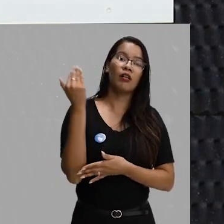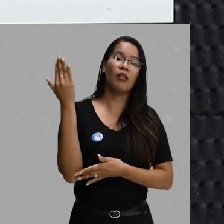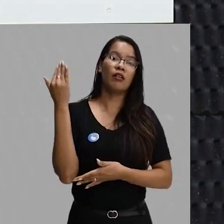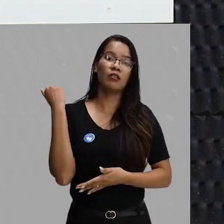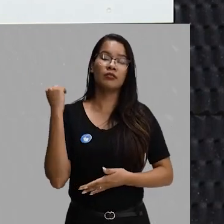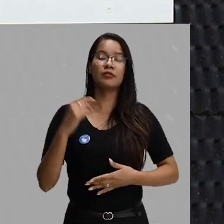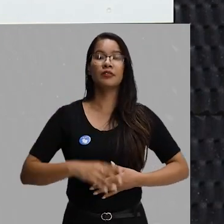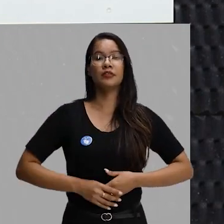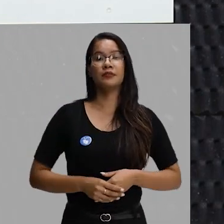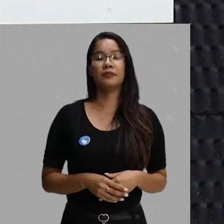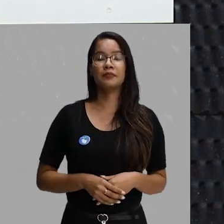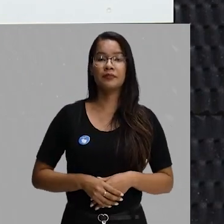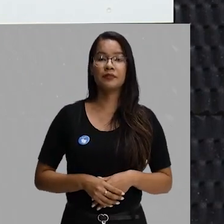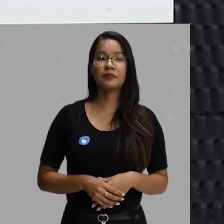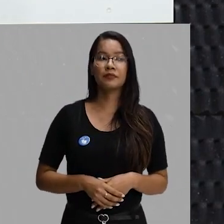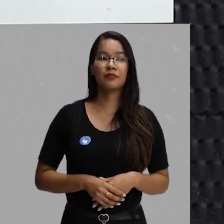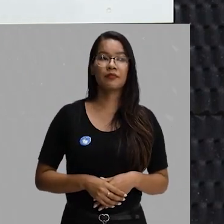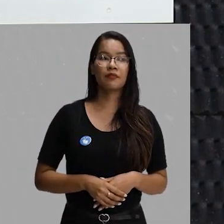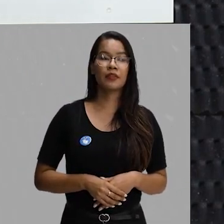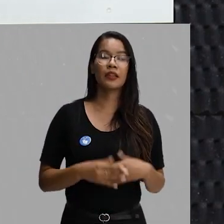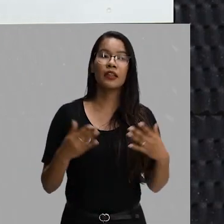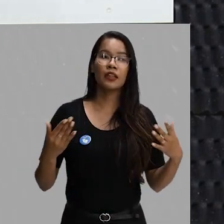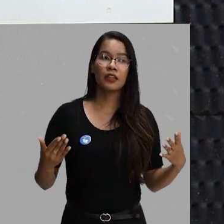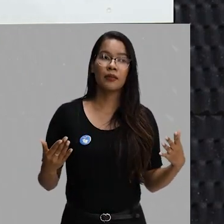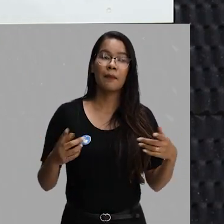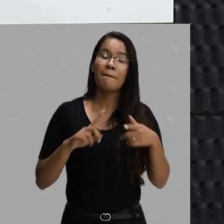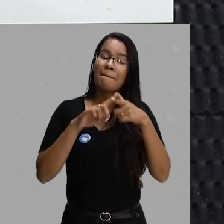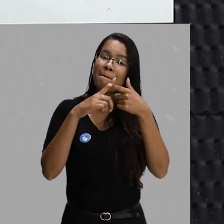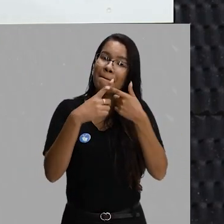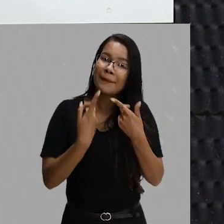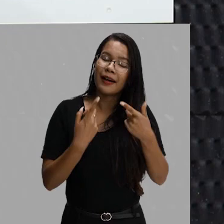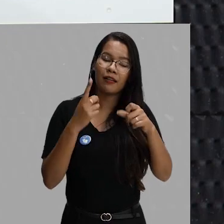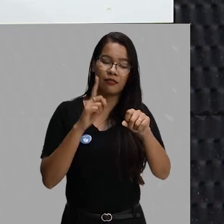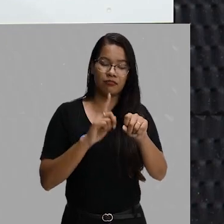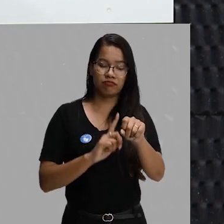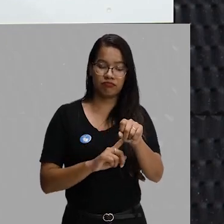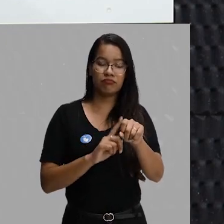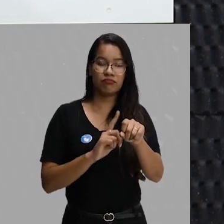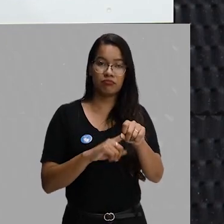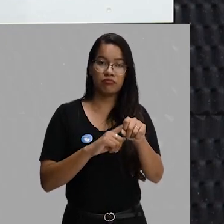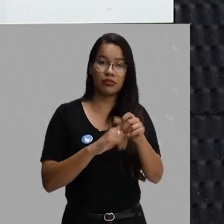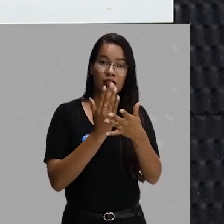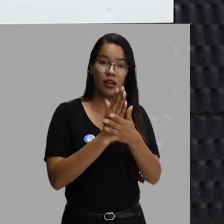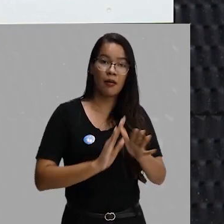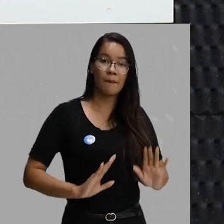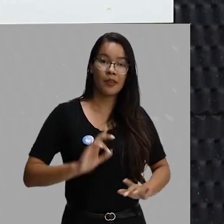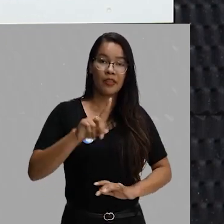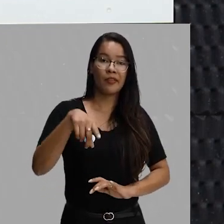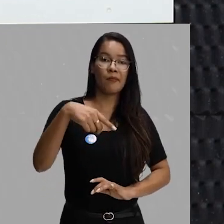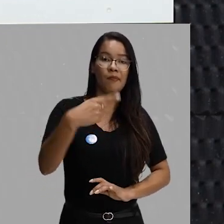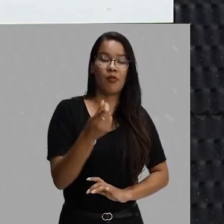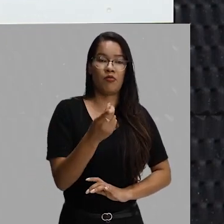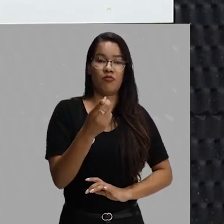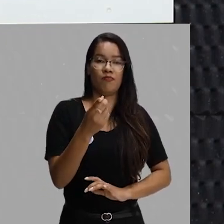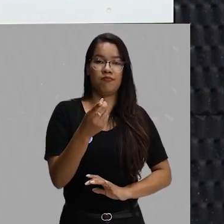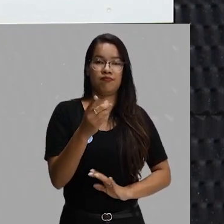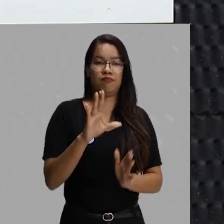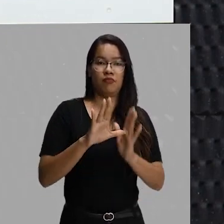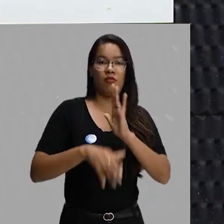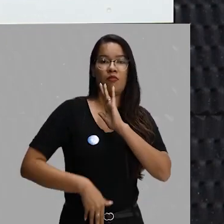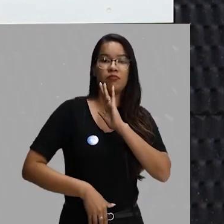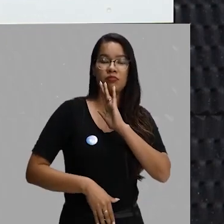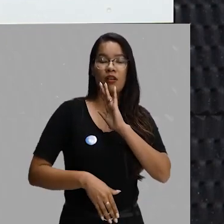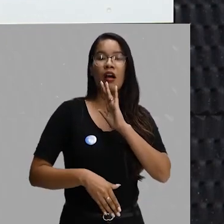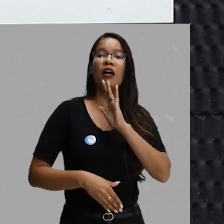na fase da realeza. Entretanto, essa fase ela termina a partir de um golpe político, um golpe